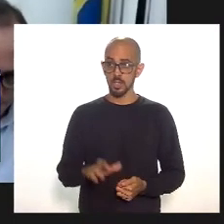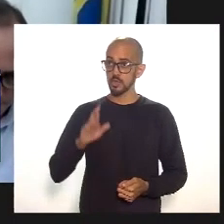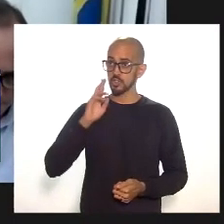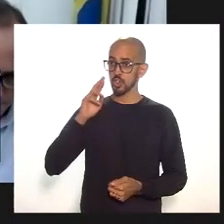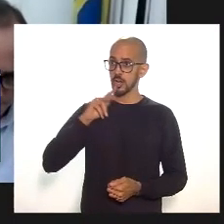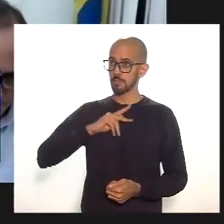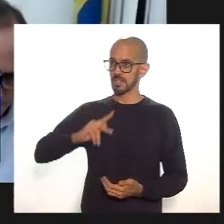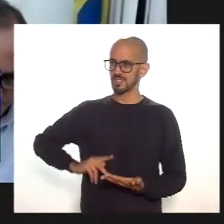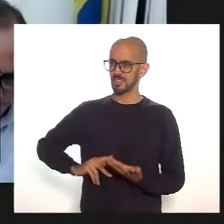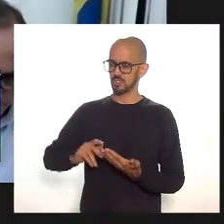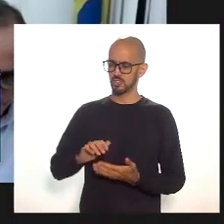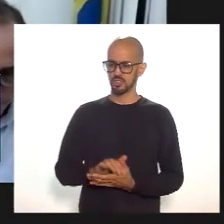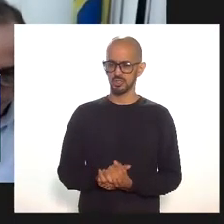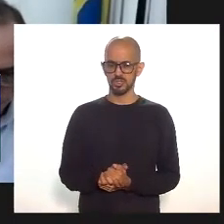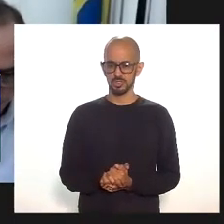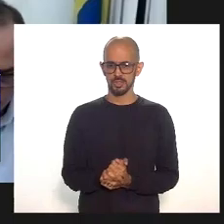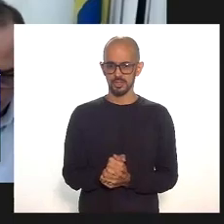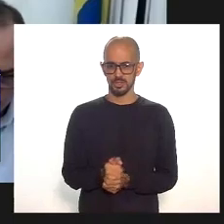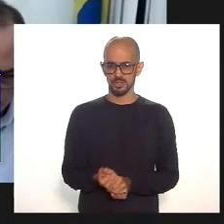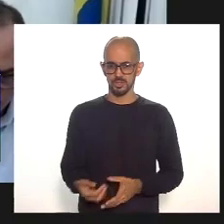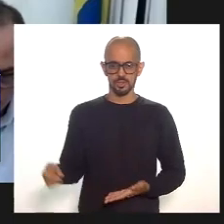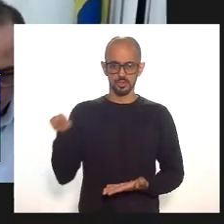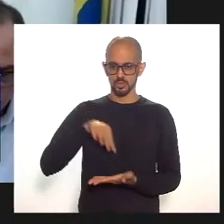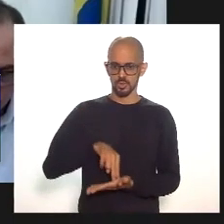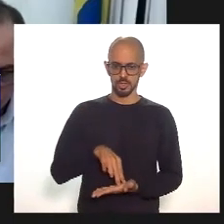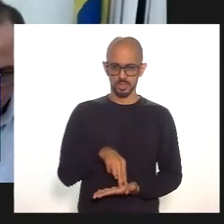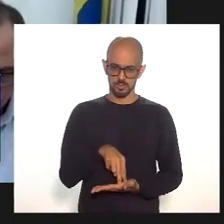presidente, estou aqui